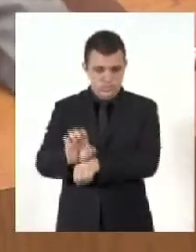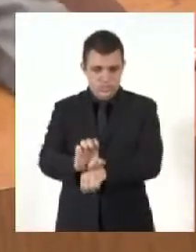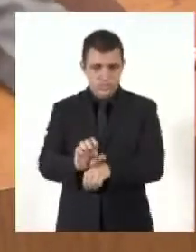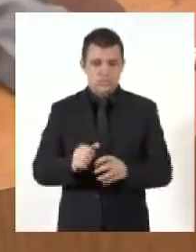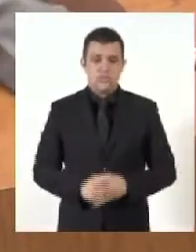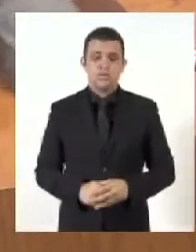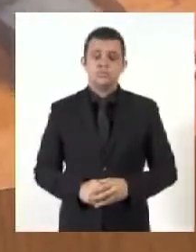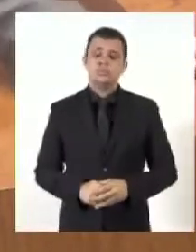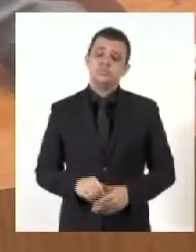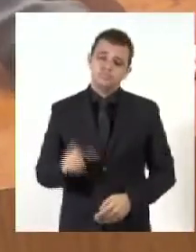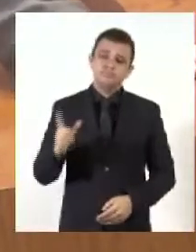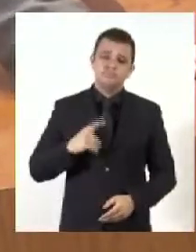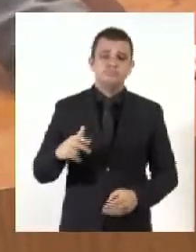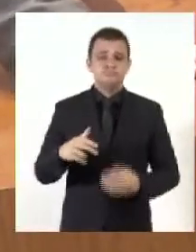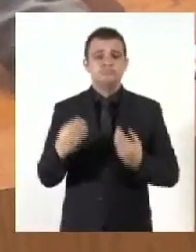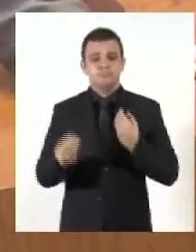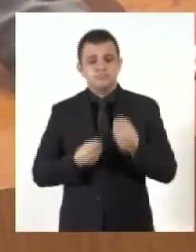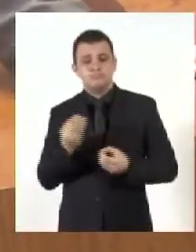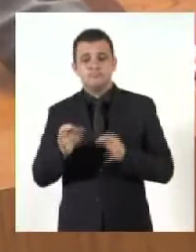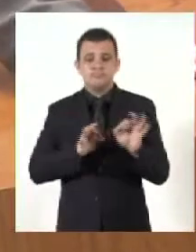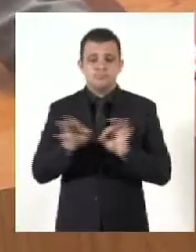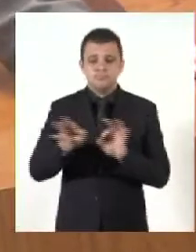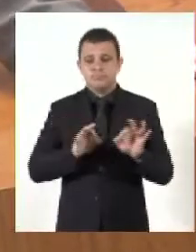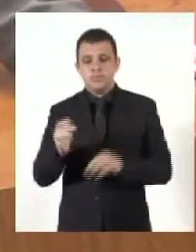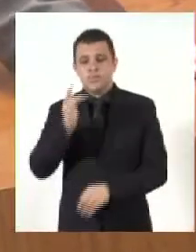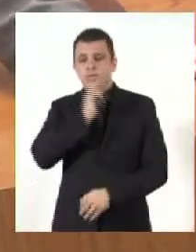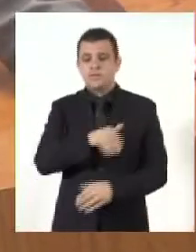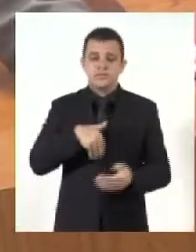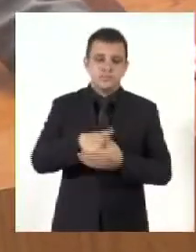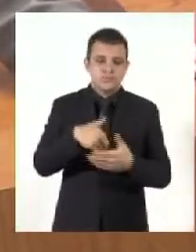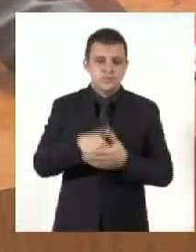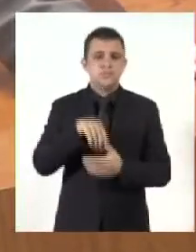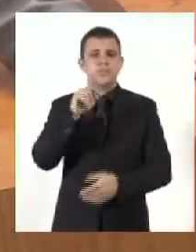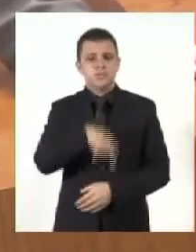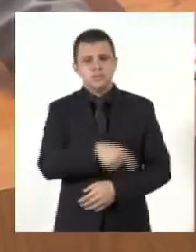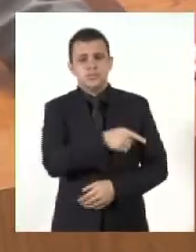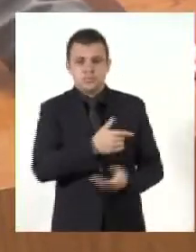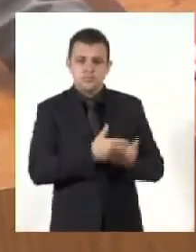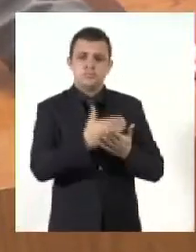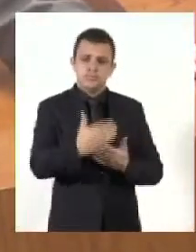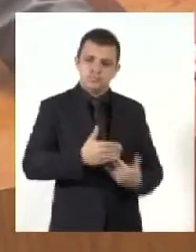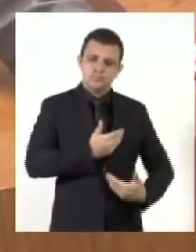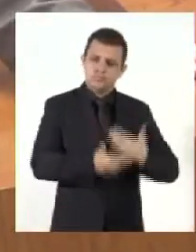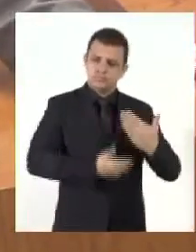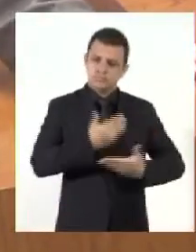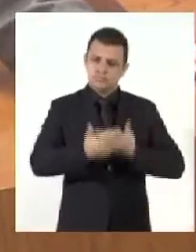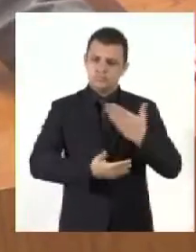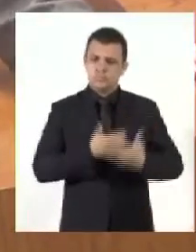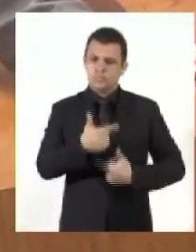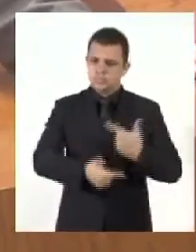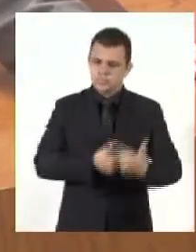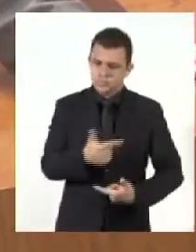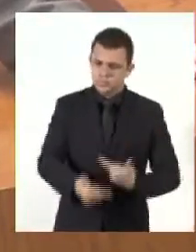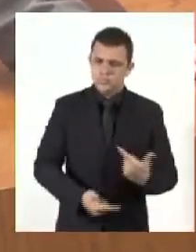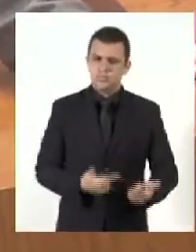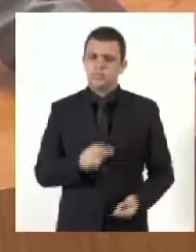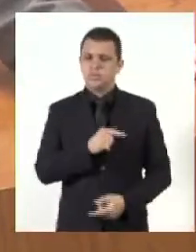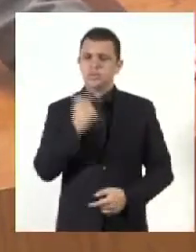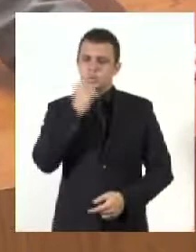futebol, sejam responsáveis por nossa história, por nosso sucesso, pelo pentacampeonato brasileiro do